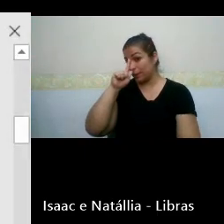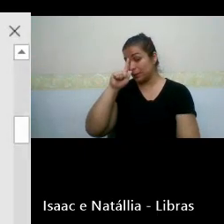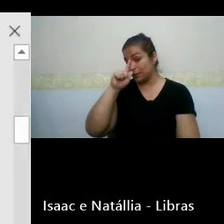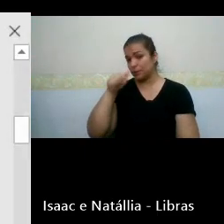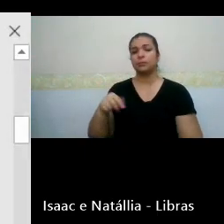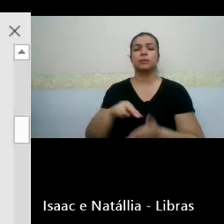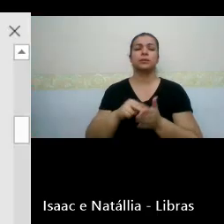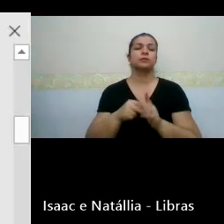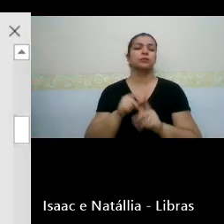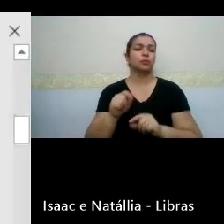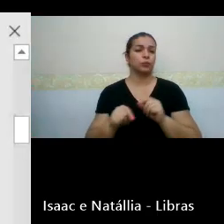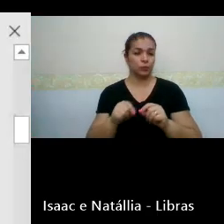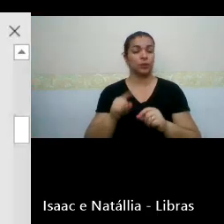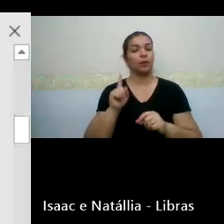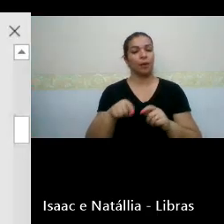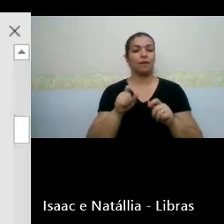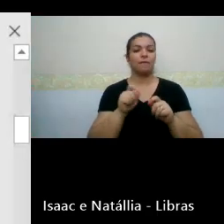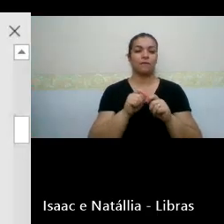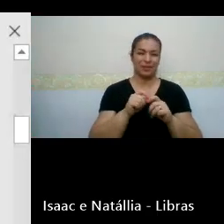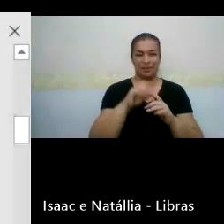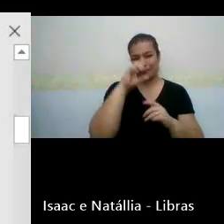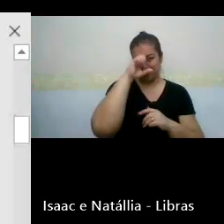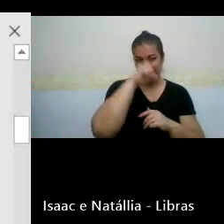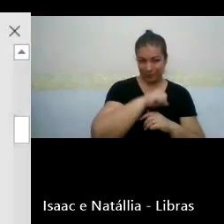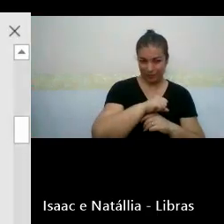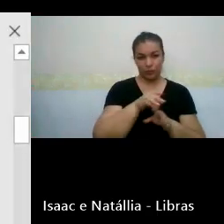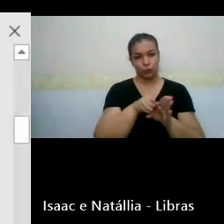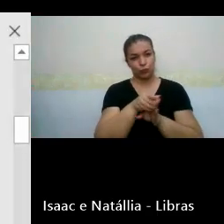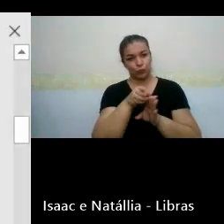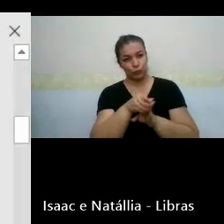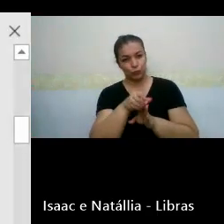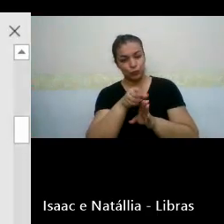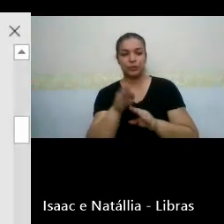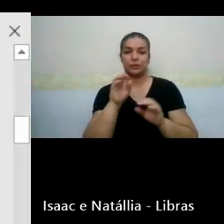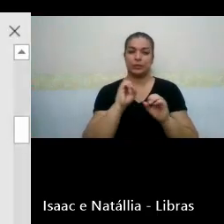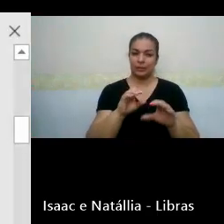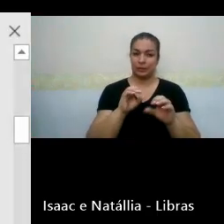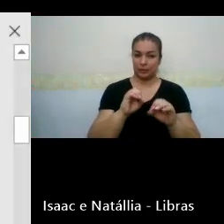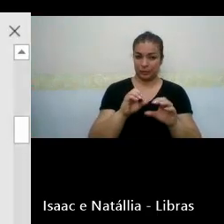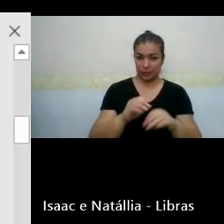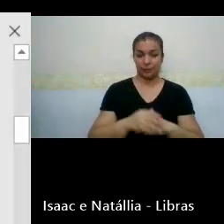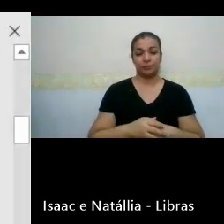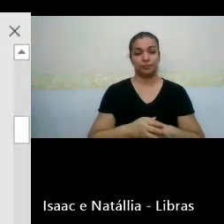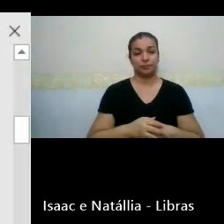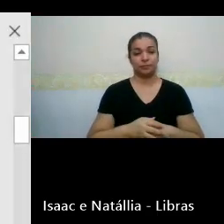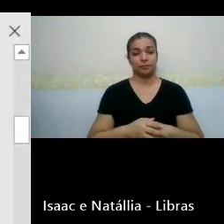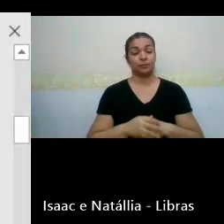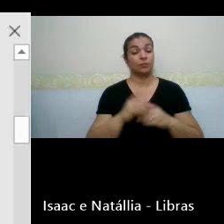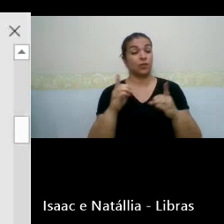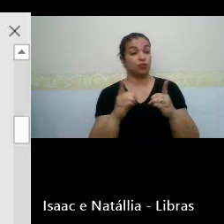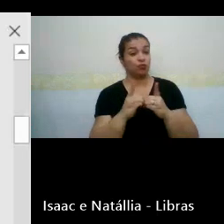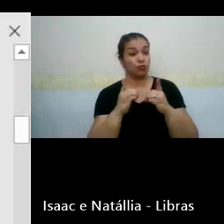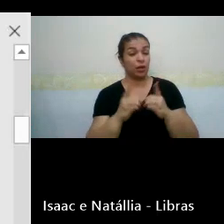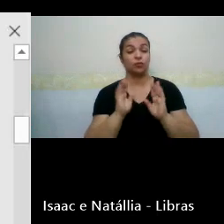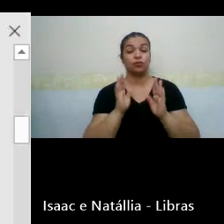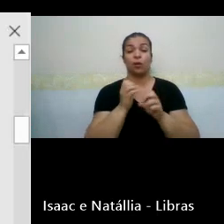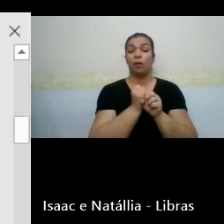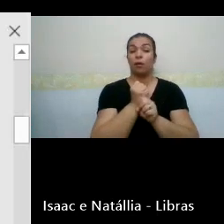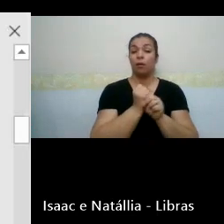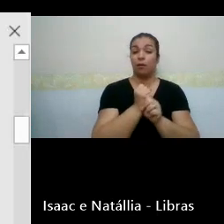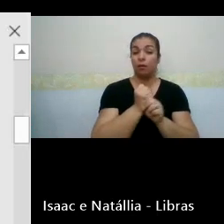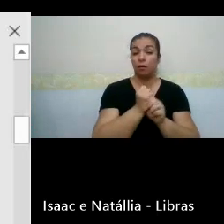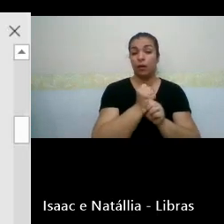fazer aprender, instruir, ensinar. A didática, por muitos anos, ela foi compreendida